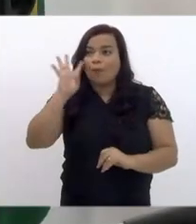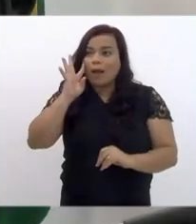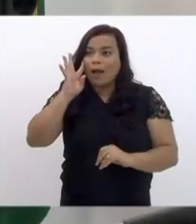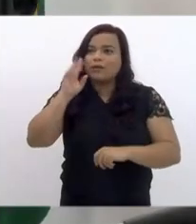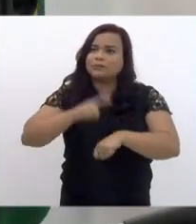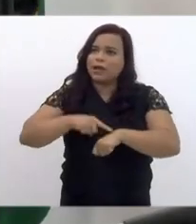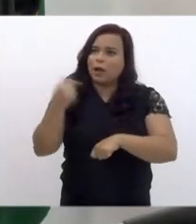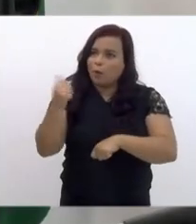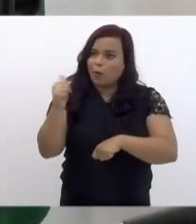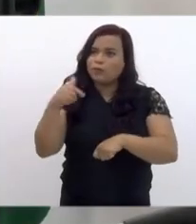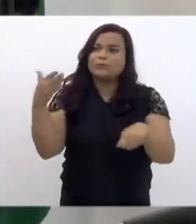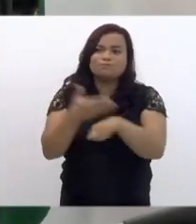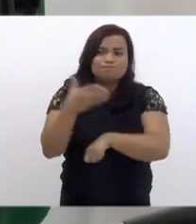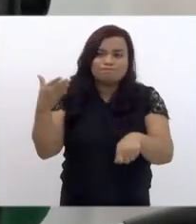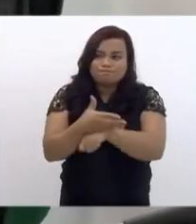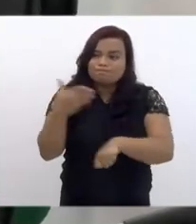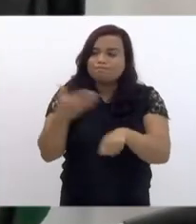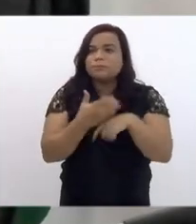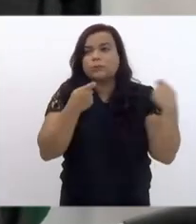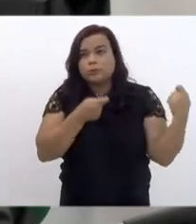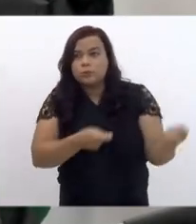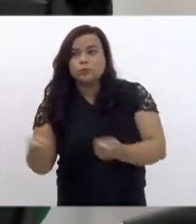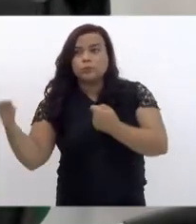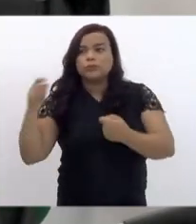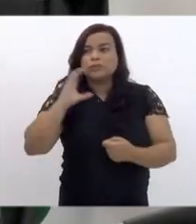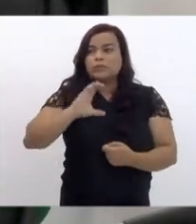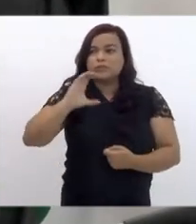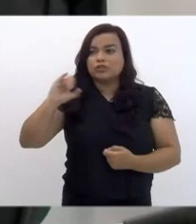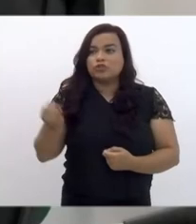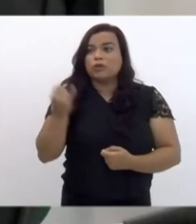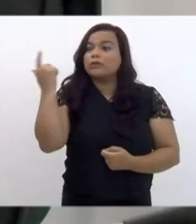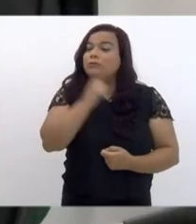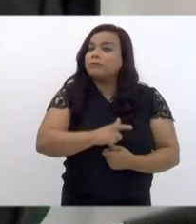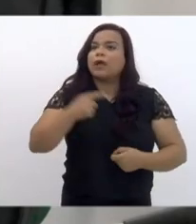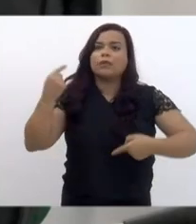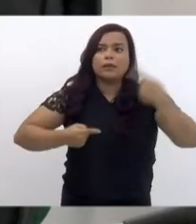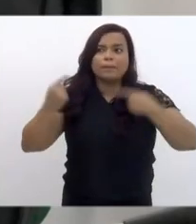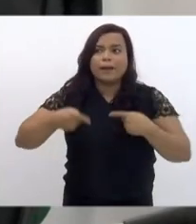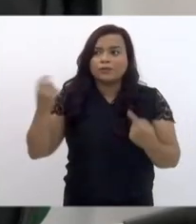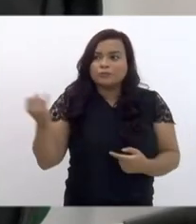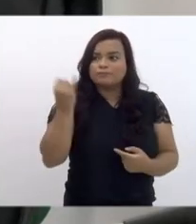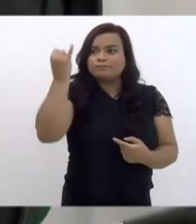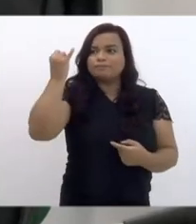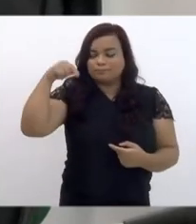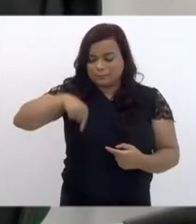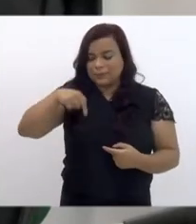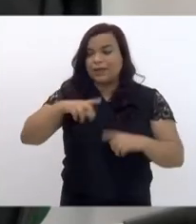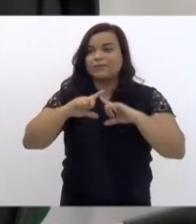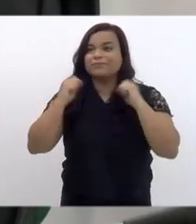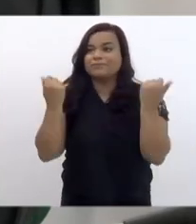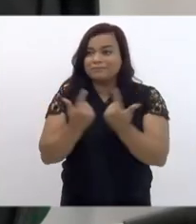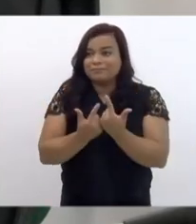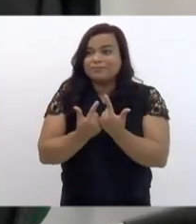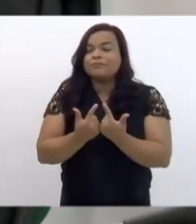em participarmos da CCJ para dar justamente... esse amplo debate que é tão fundamental para essa casa. A CCJ,